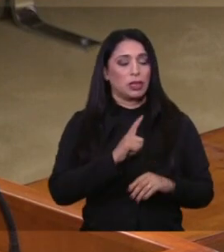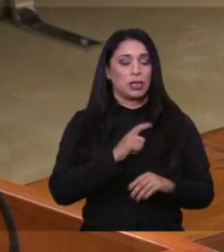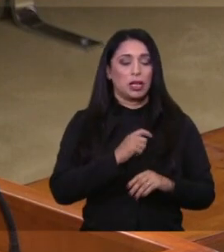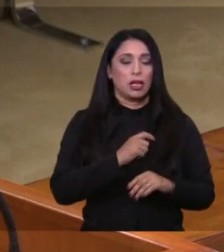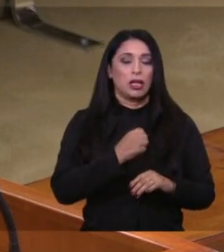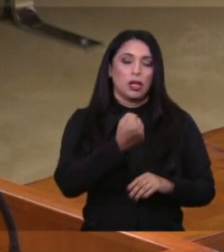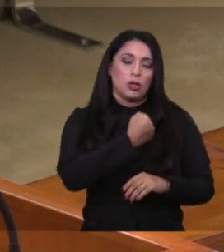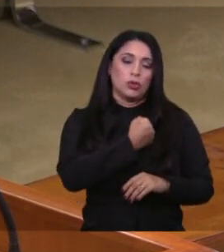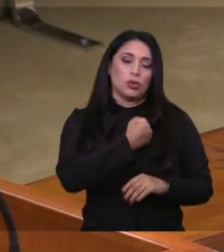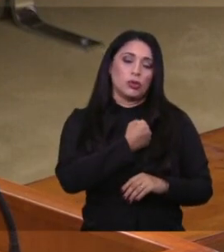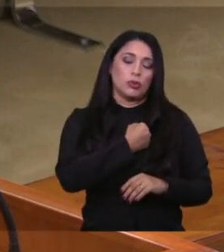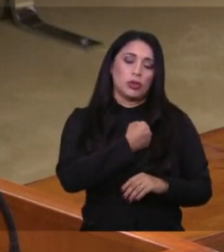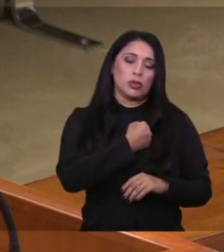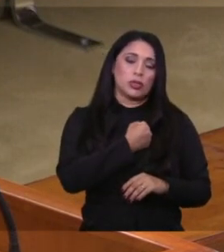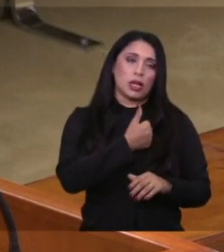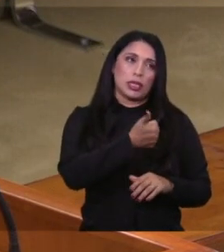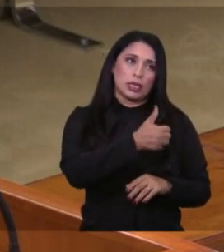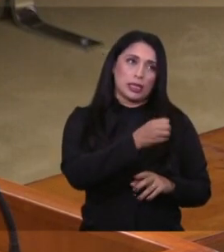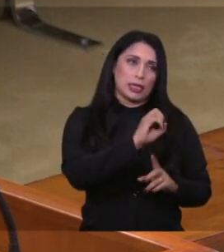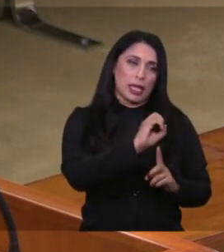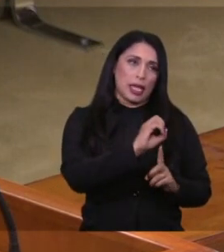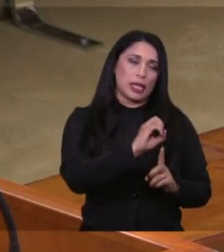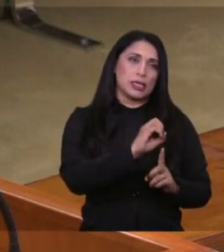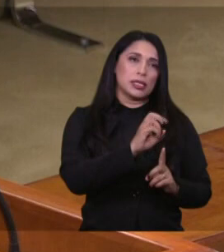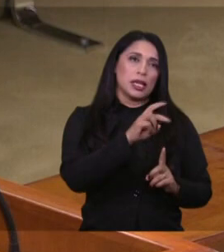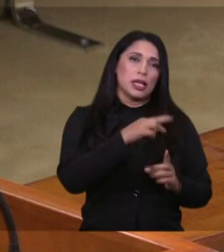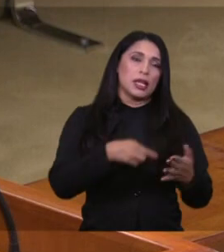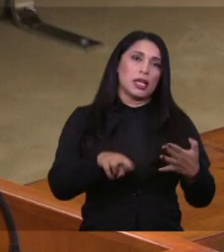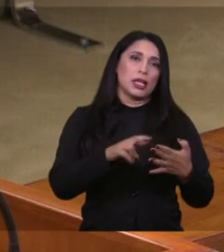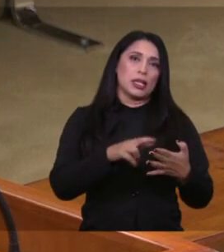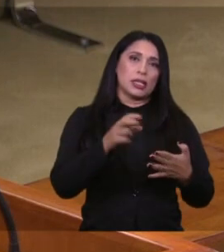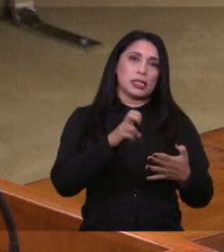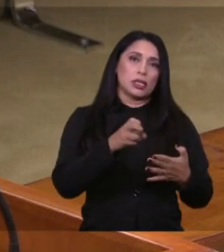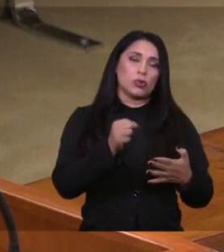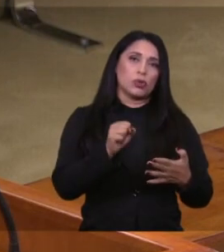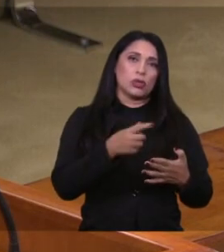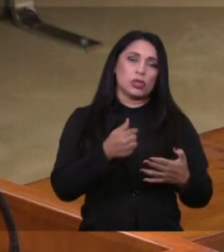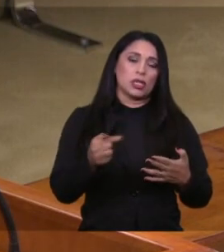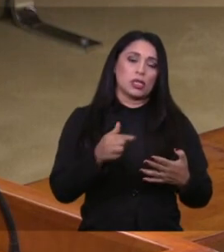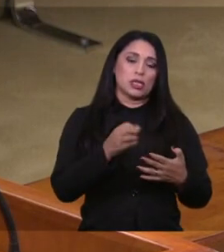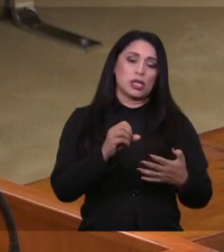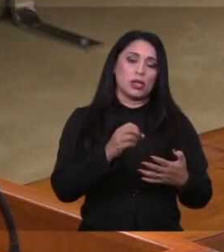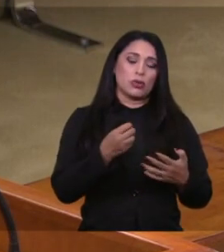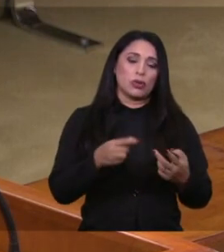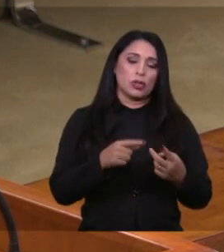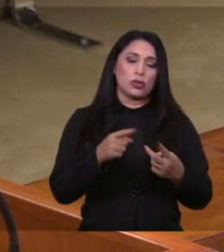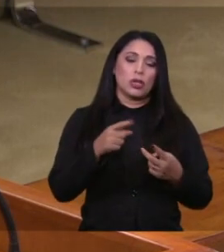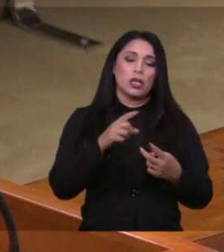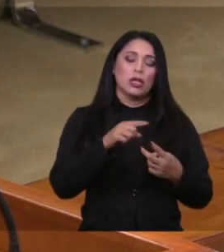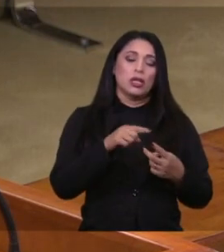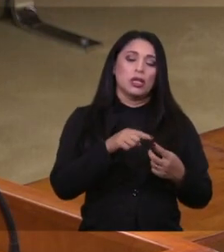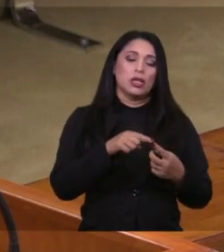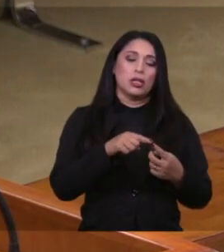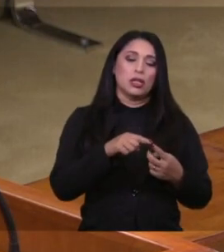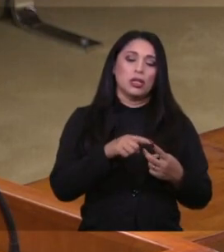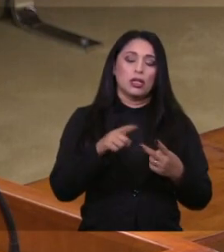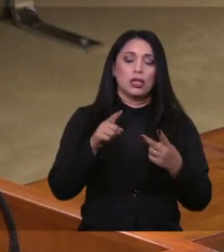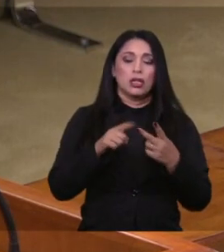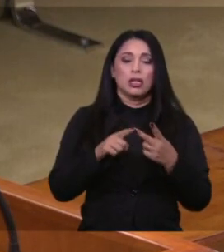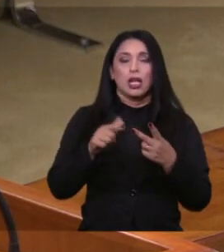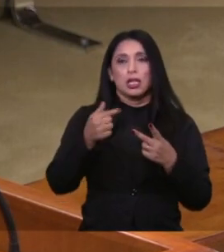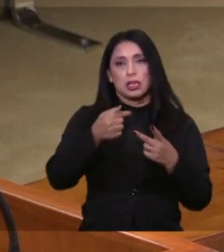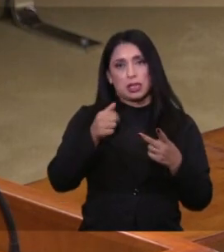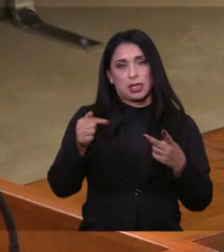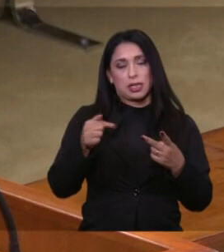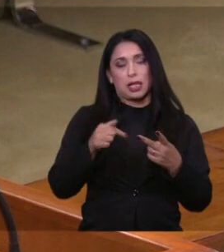números, na emenda constitucional número 10 de 96, foi o RE 587-008 e no RE, no caso da emenda